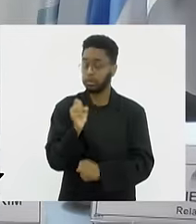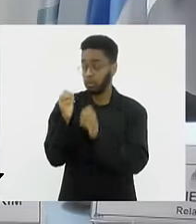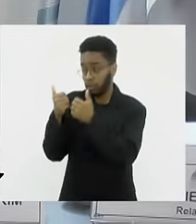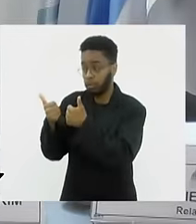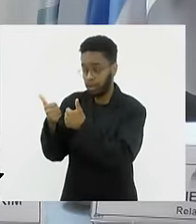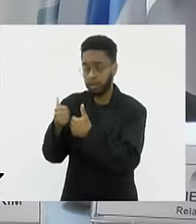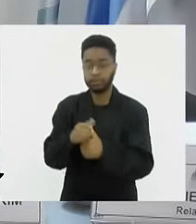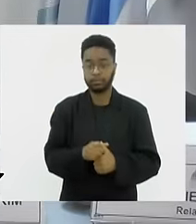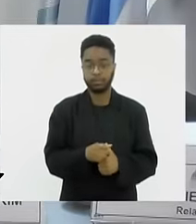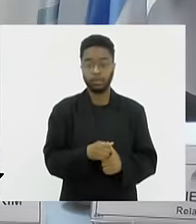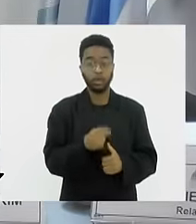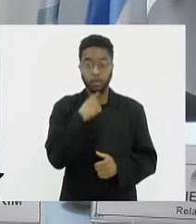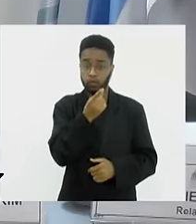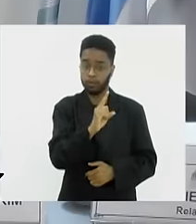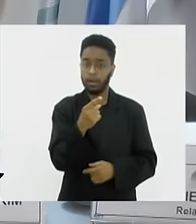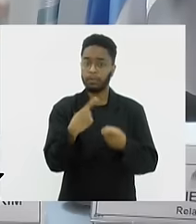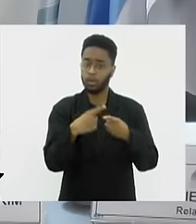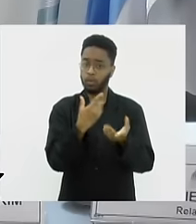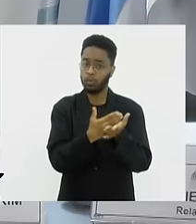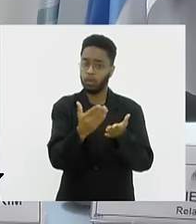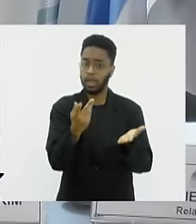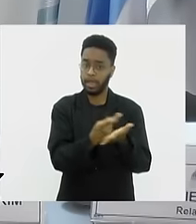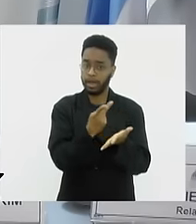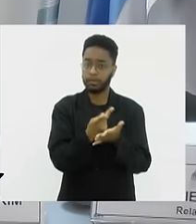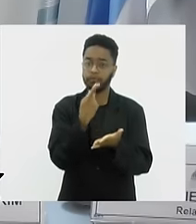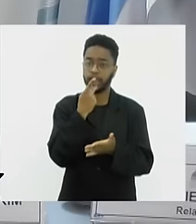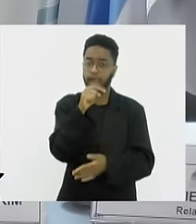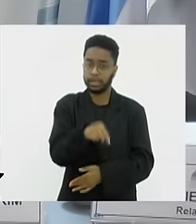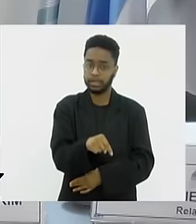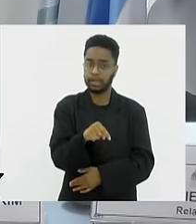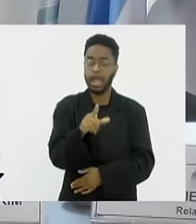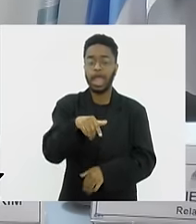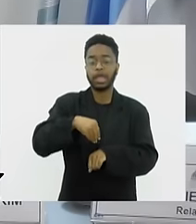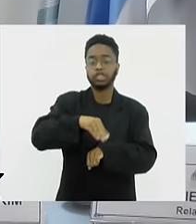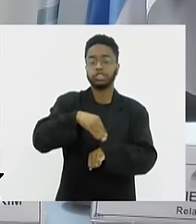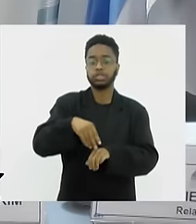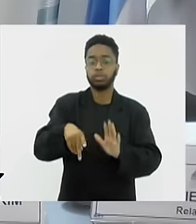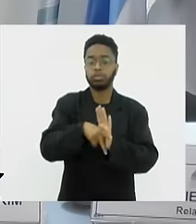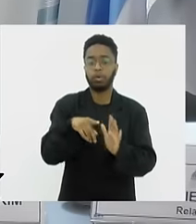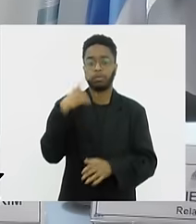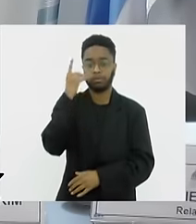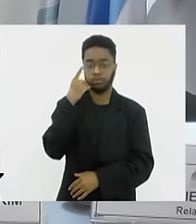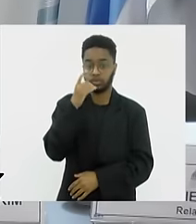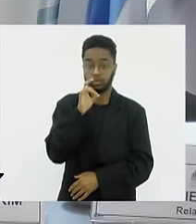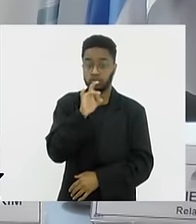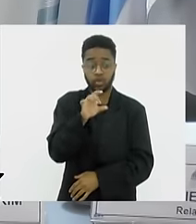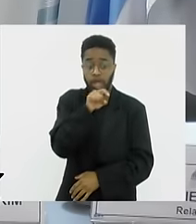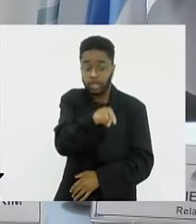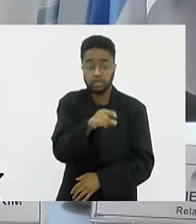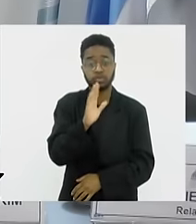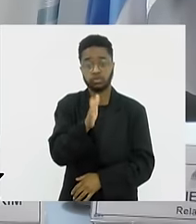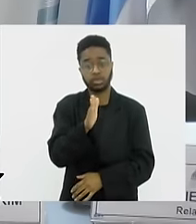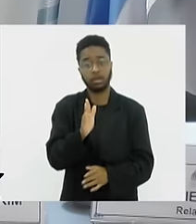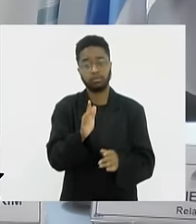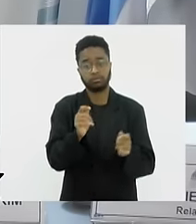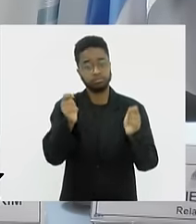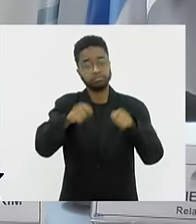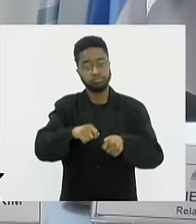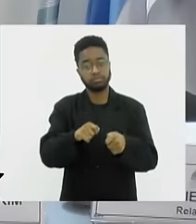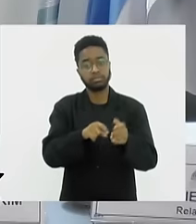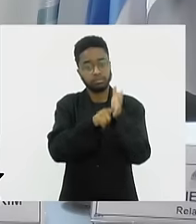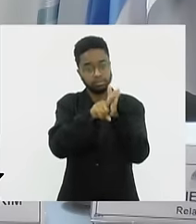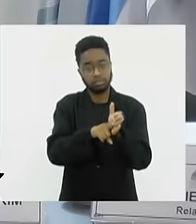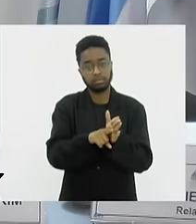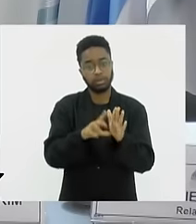não eu não estou mentindo, deputado. O senhor já começou errado dizendo aqui que é indicação de um deputado. Só isso já é motivo do senhor ser objeto de uma